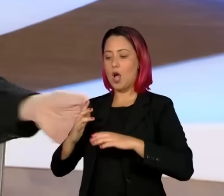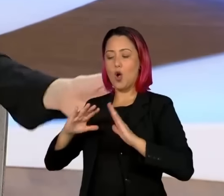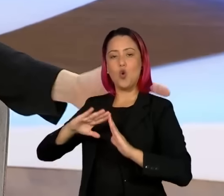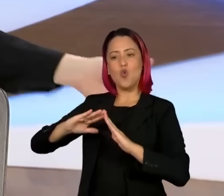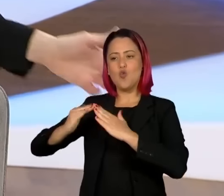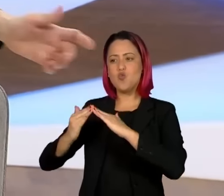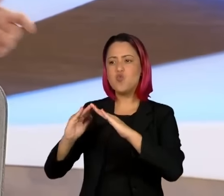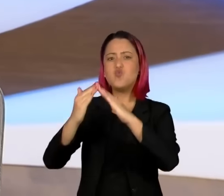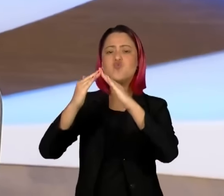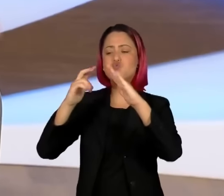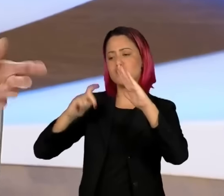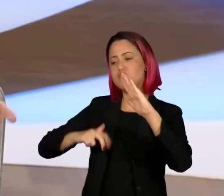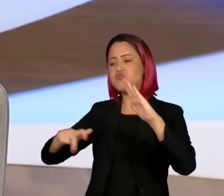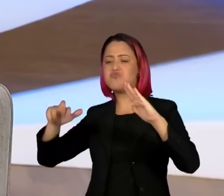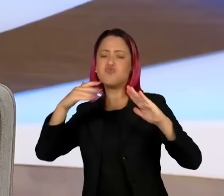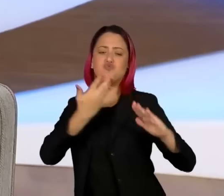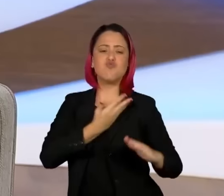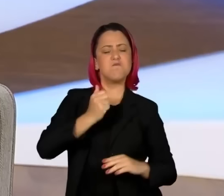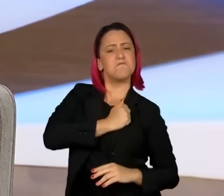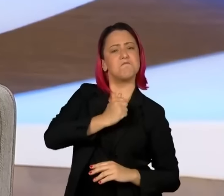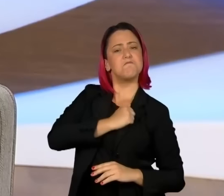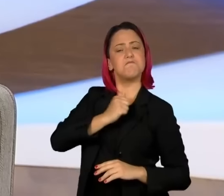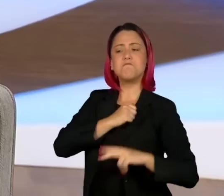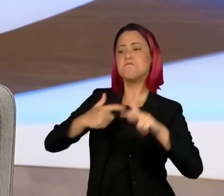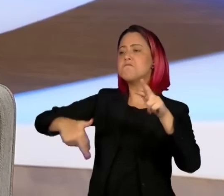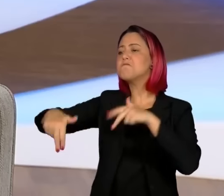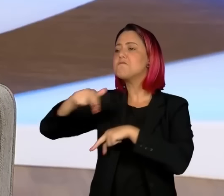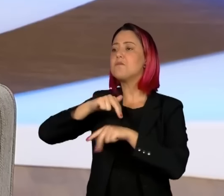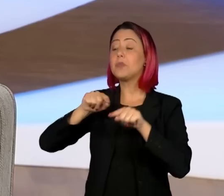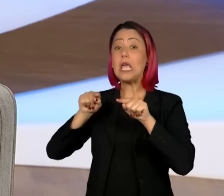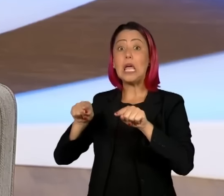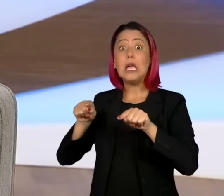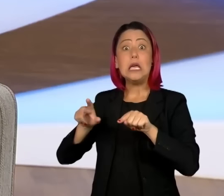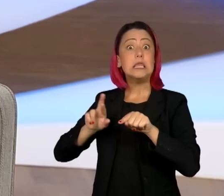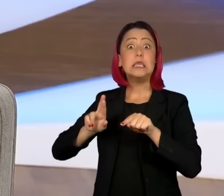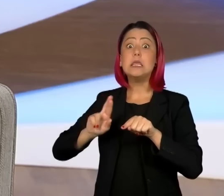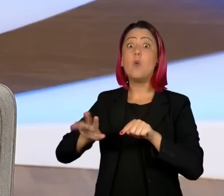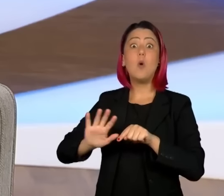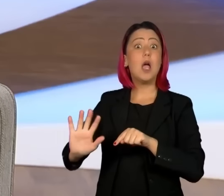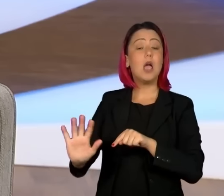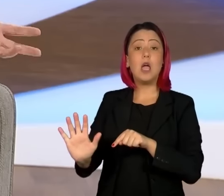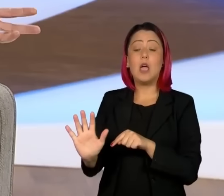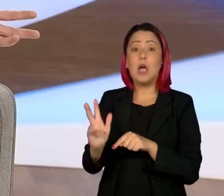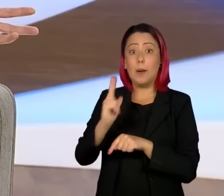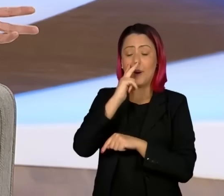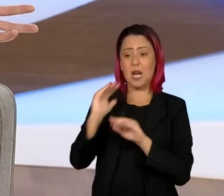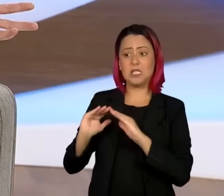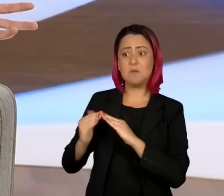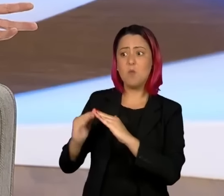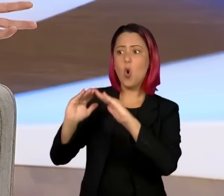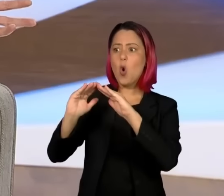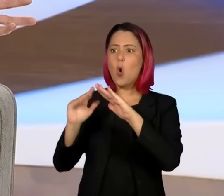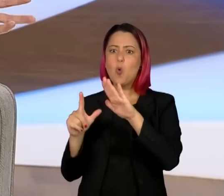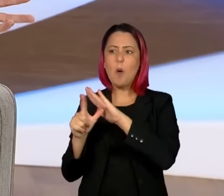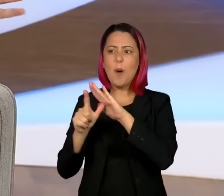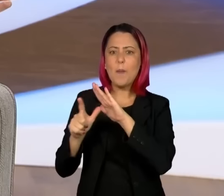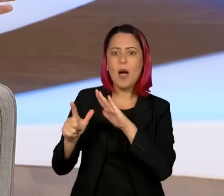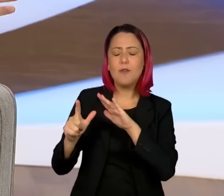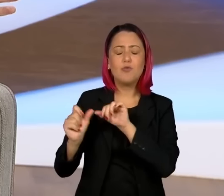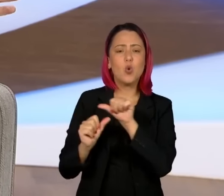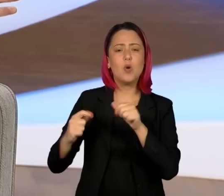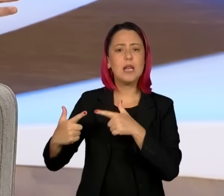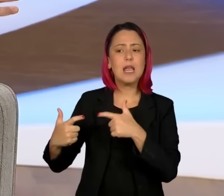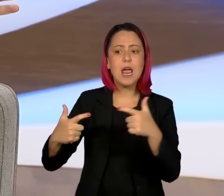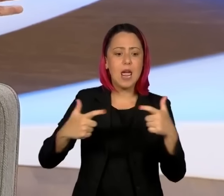era amigo do do pessoal para ele de repente o morro se armou eh e o